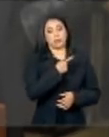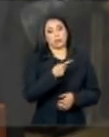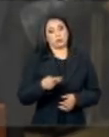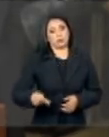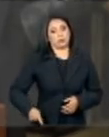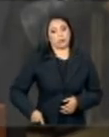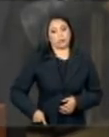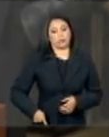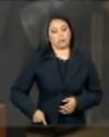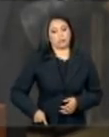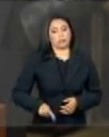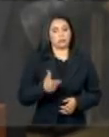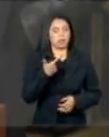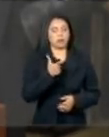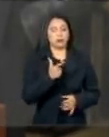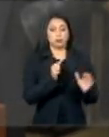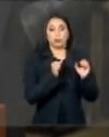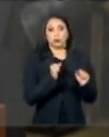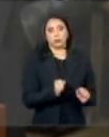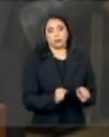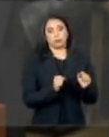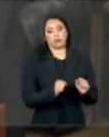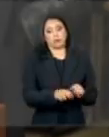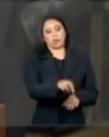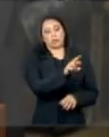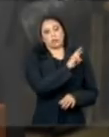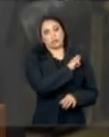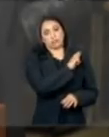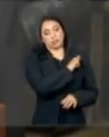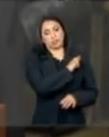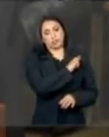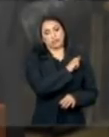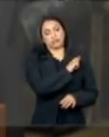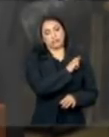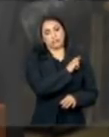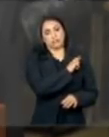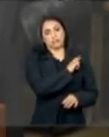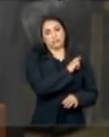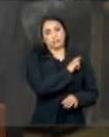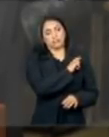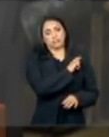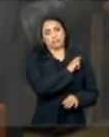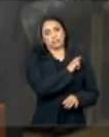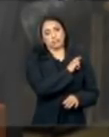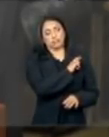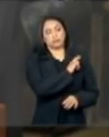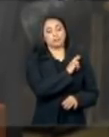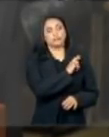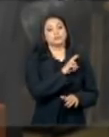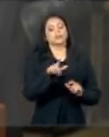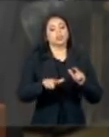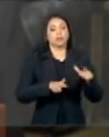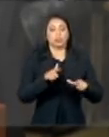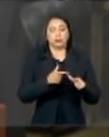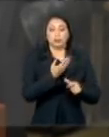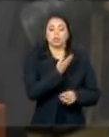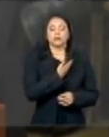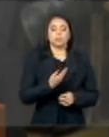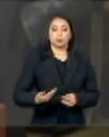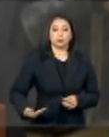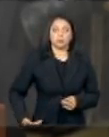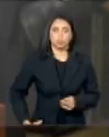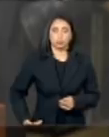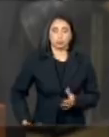poder é não tem atribuição privativa de prover os cargos públicos e diz prover os cargos